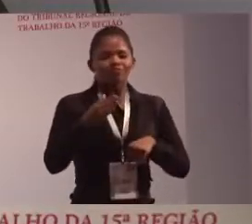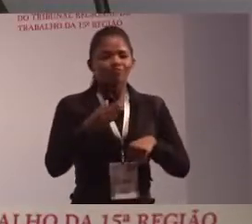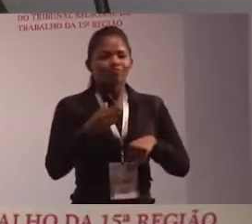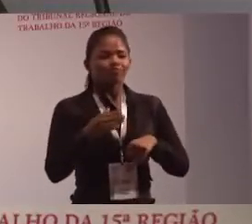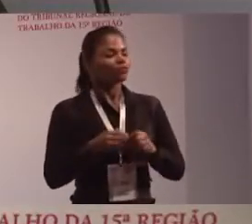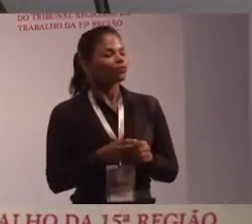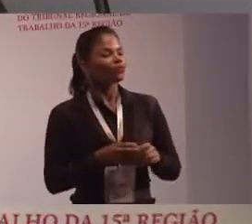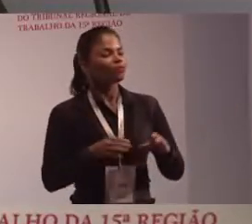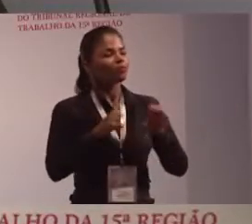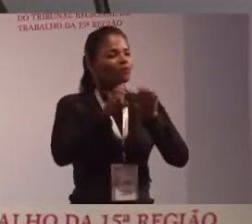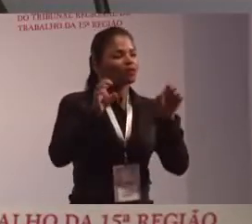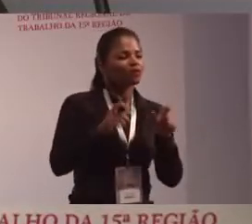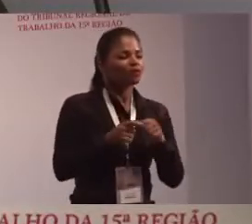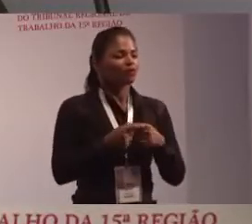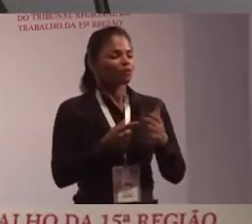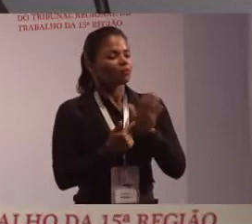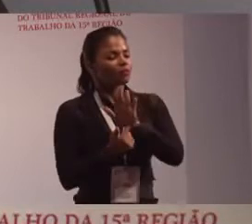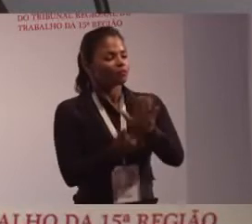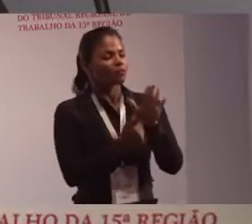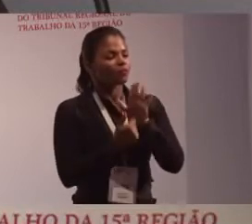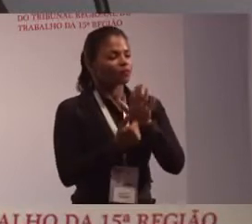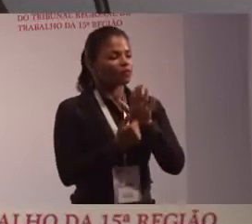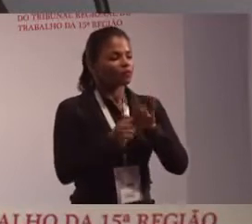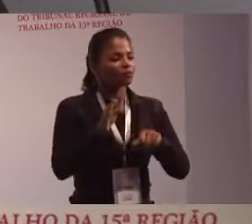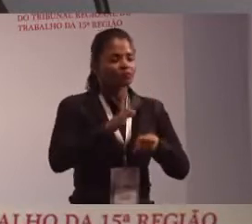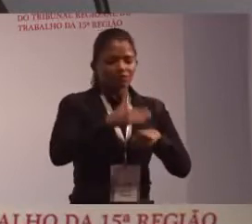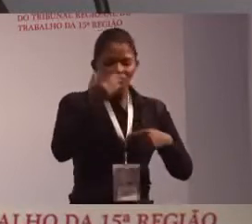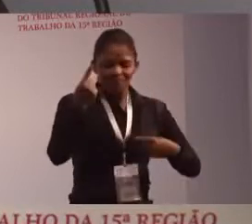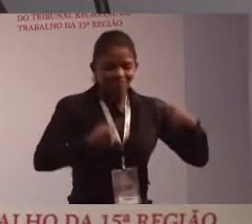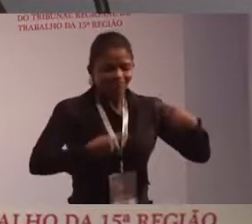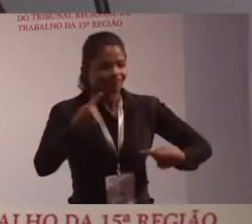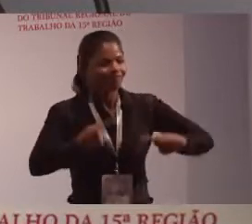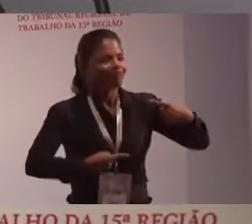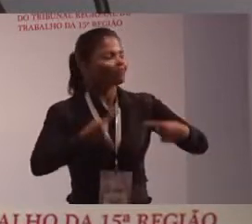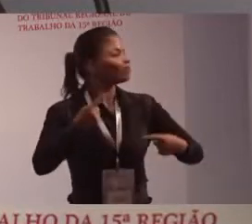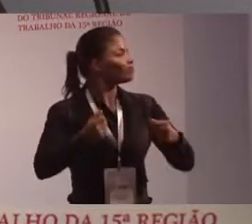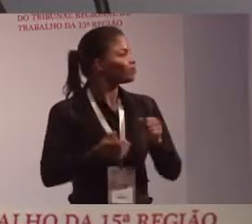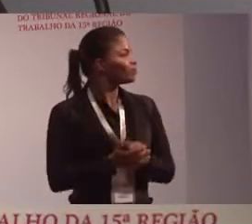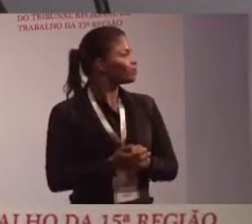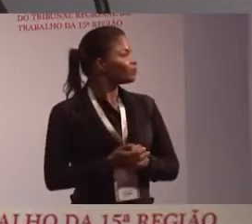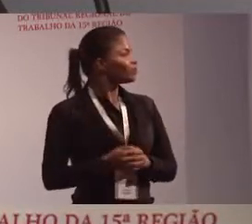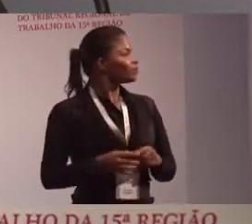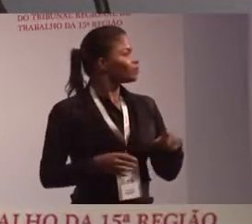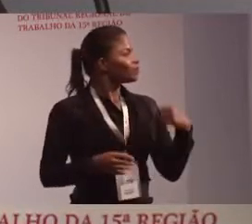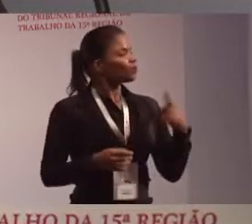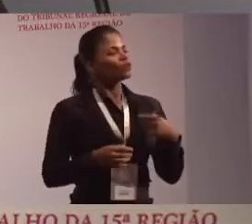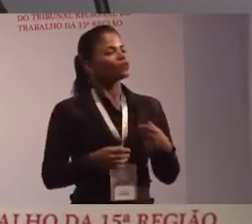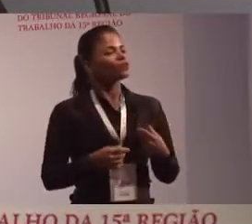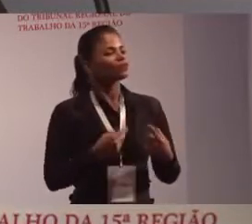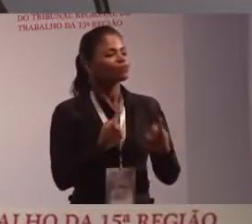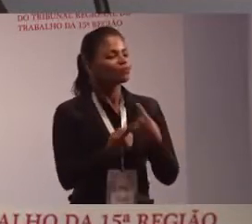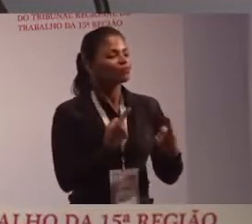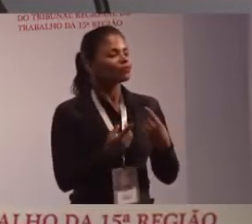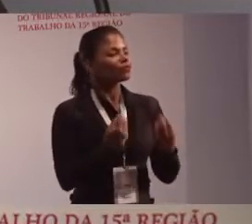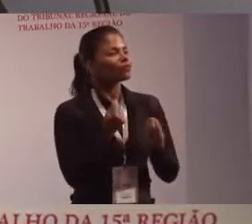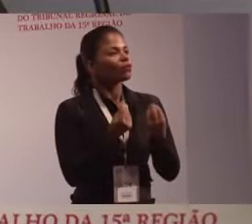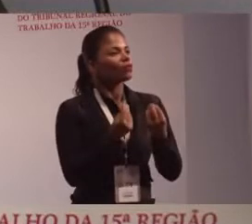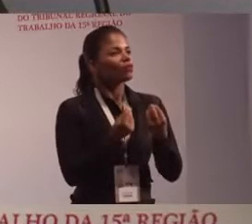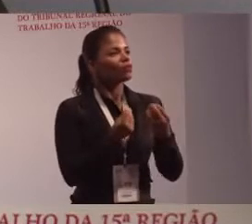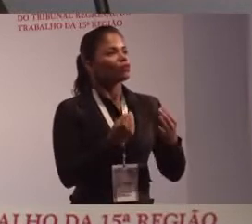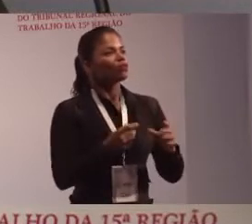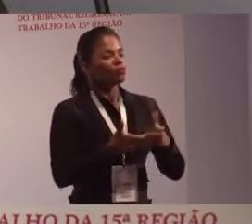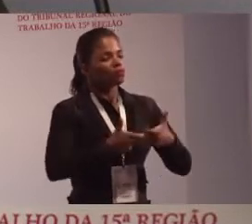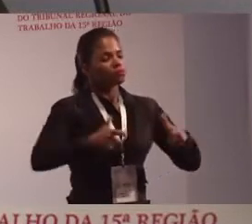mecânica, a interface humano-máquina ela passa a ser mais cognitiva. E, inclusive, a gente discute se não vai existir